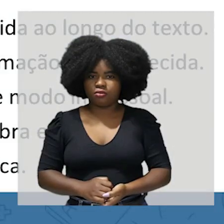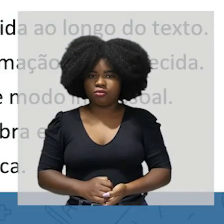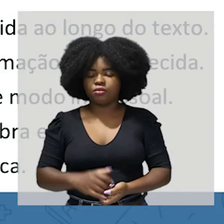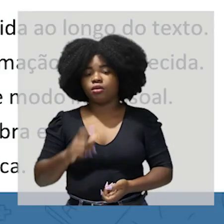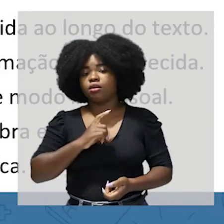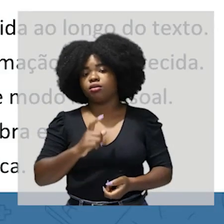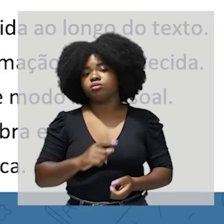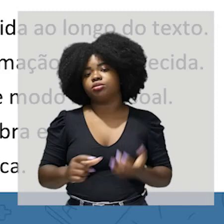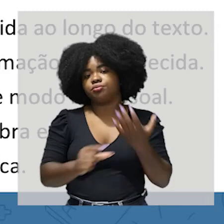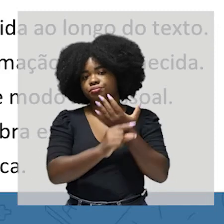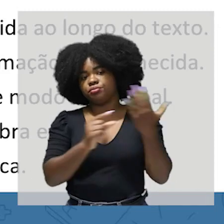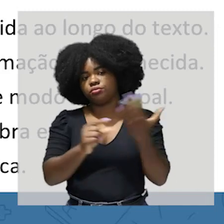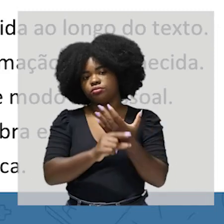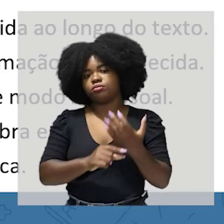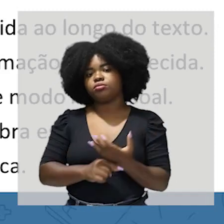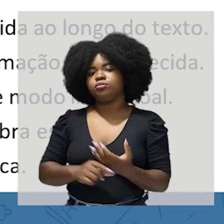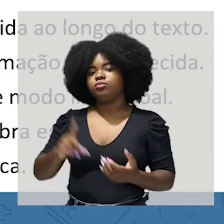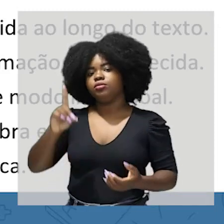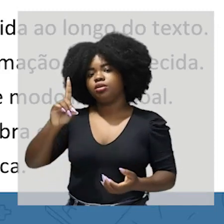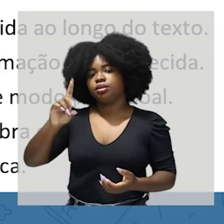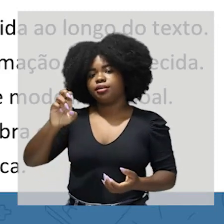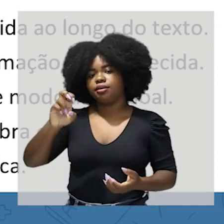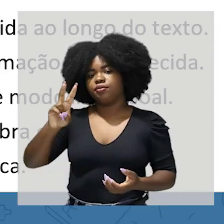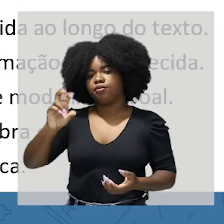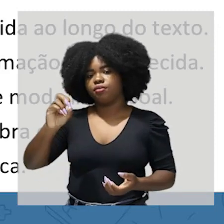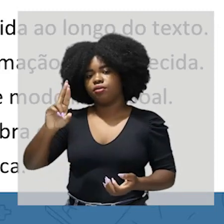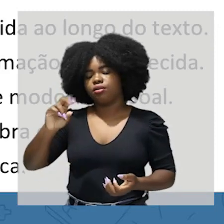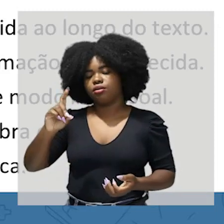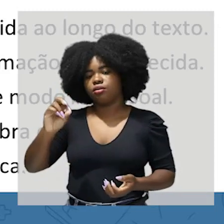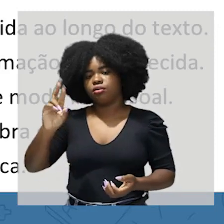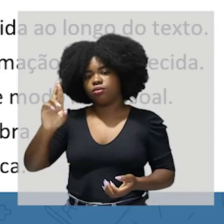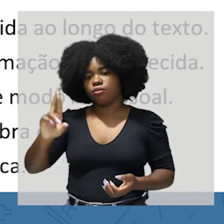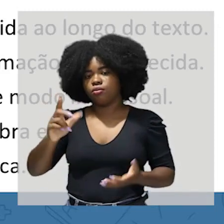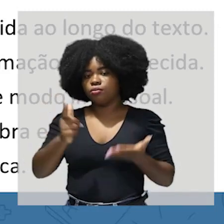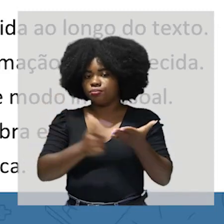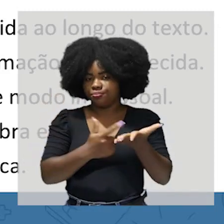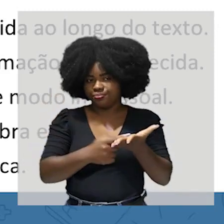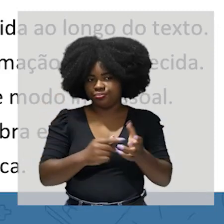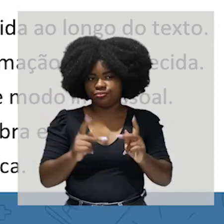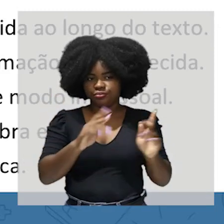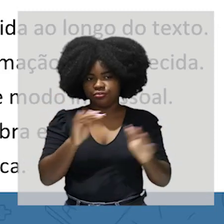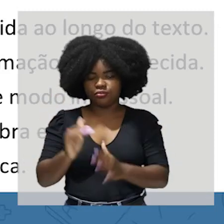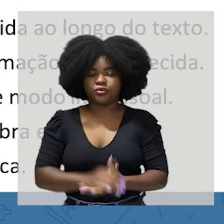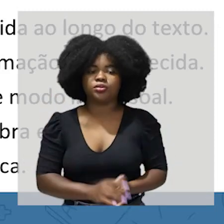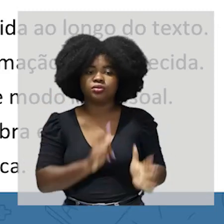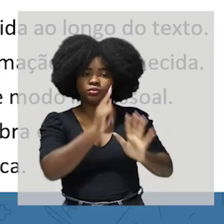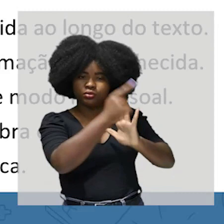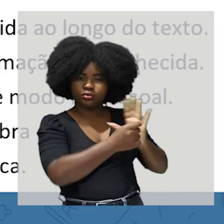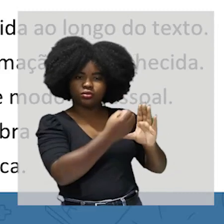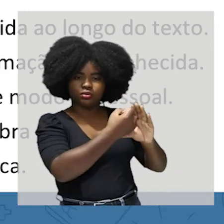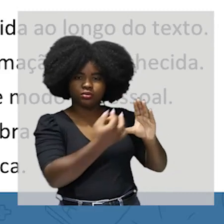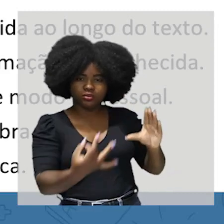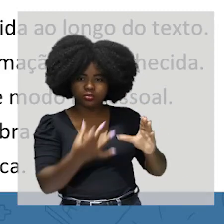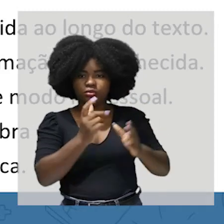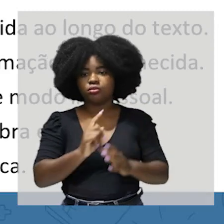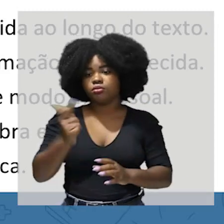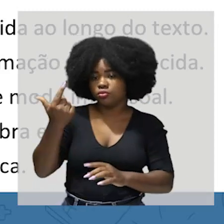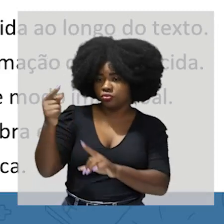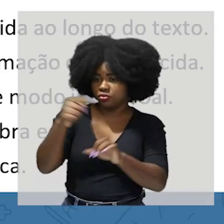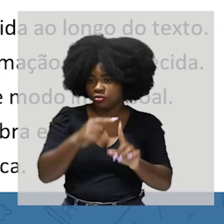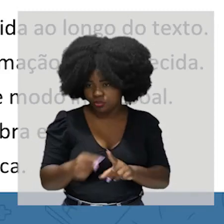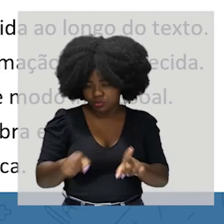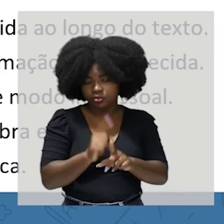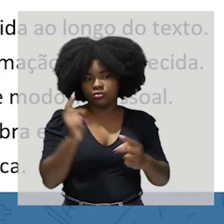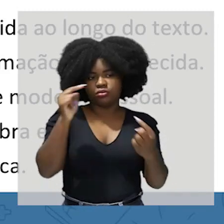em www.devorador de livros bom gente o gêneros textuais caracterizados entre outros fatores